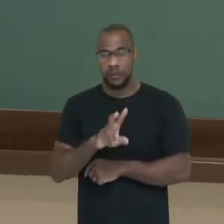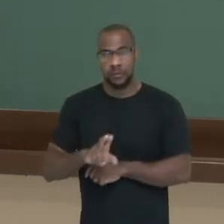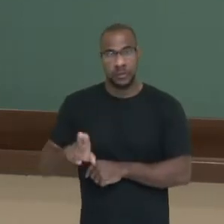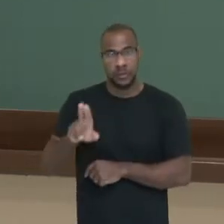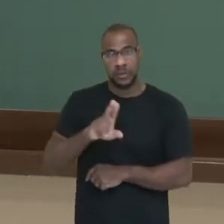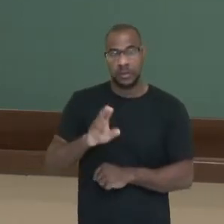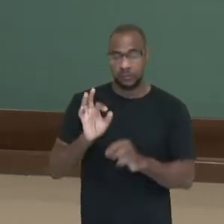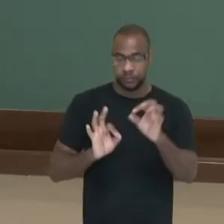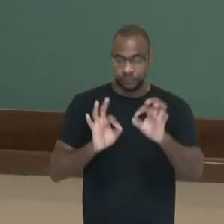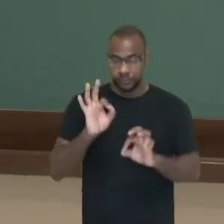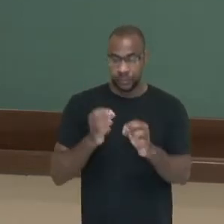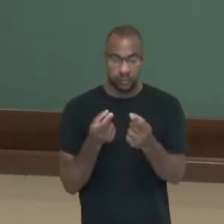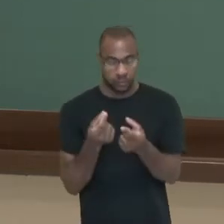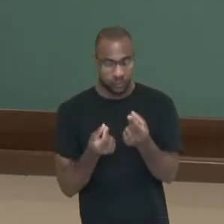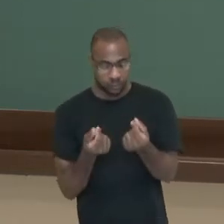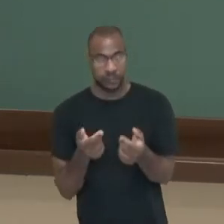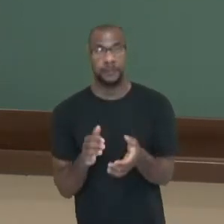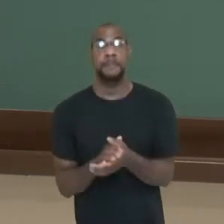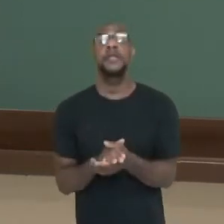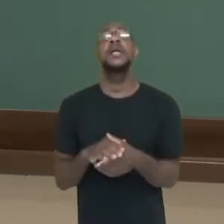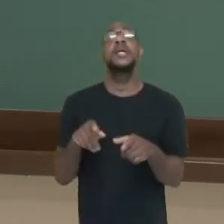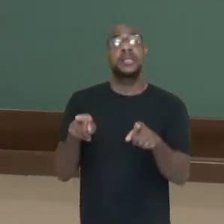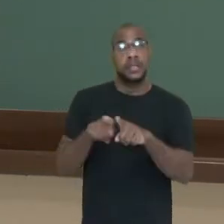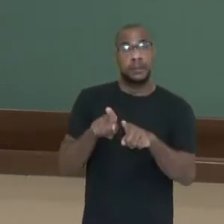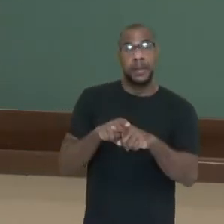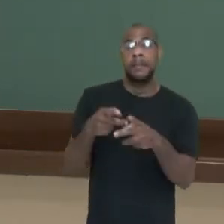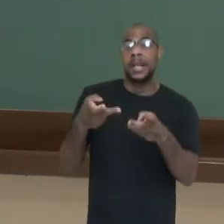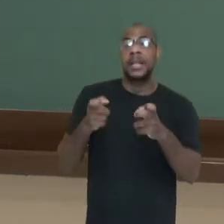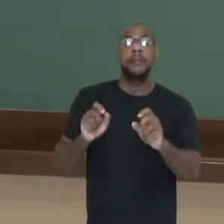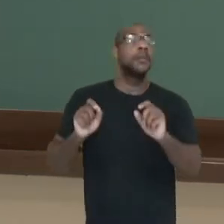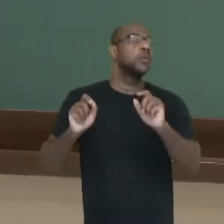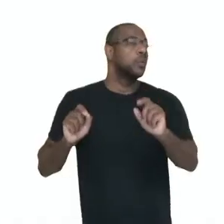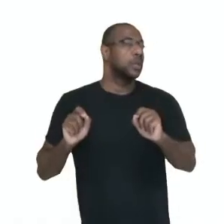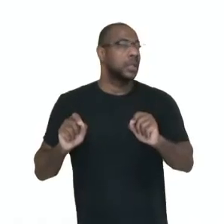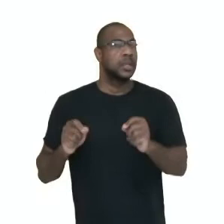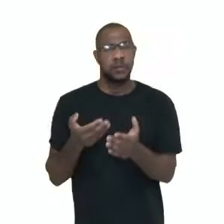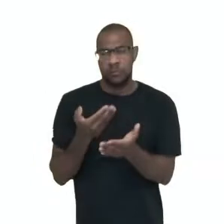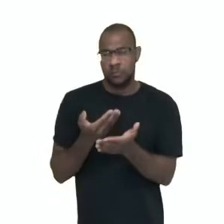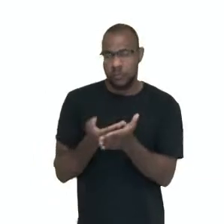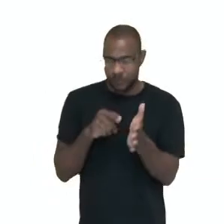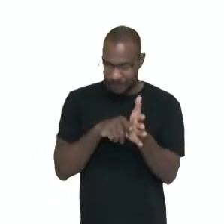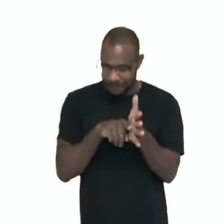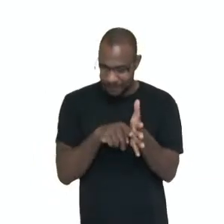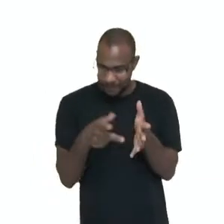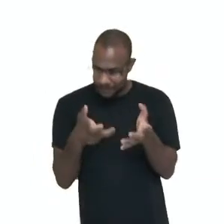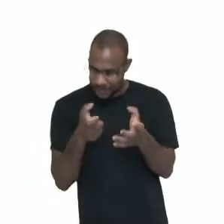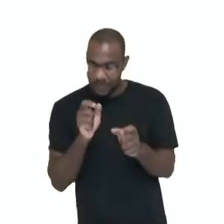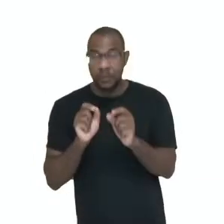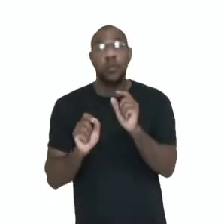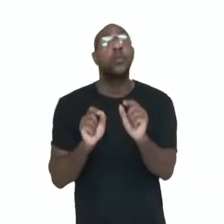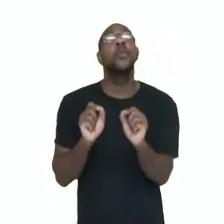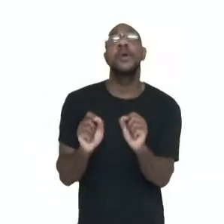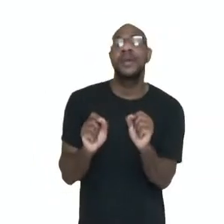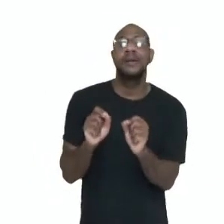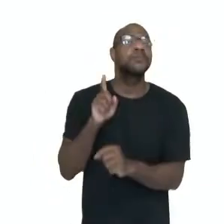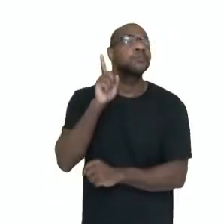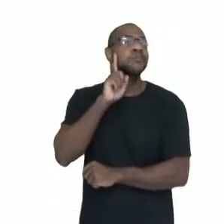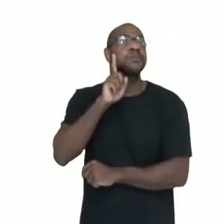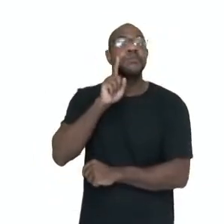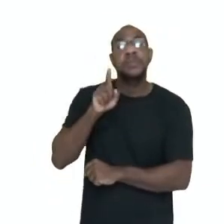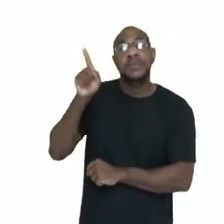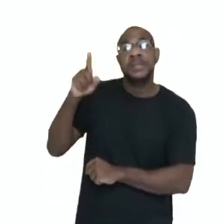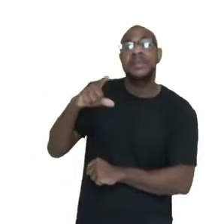nova organização econômica. Além disso, percebe-se nos estudos que a gente pode destacar que os Estados Unidos têm